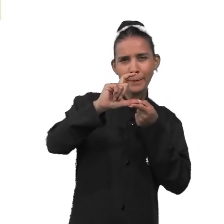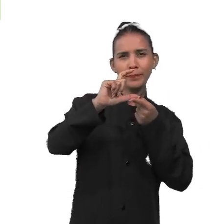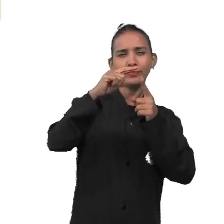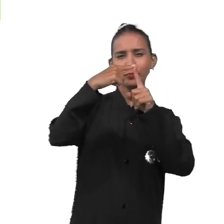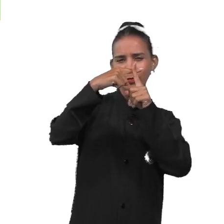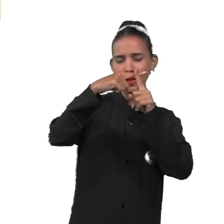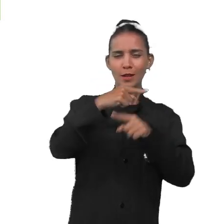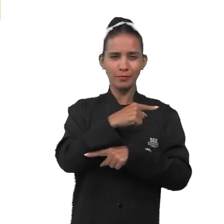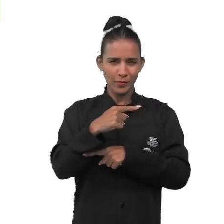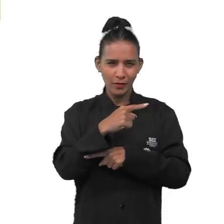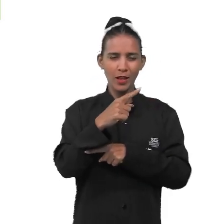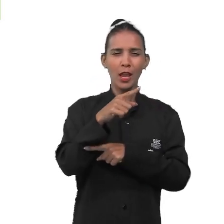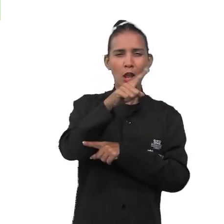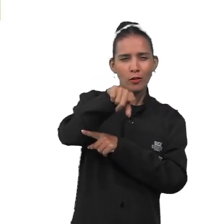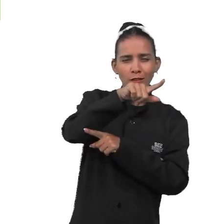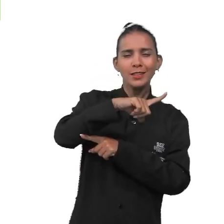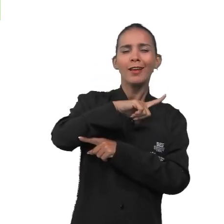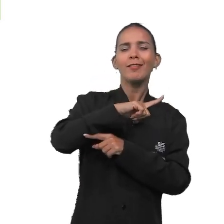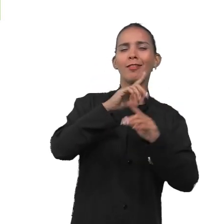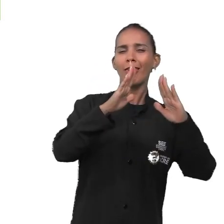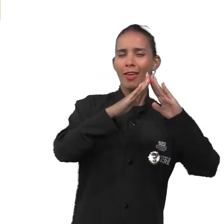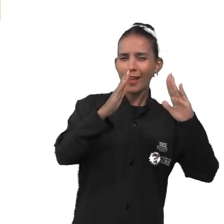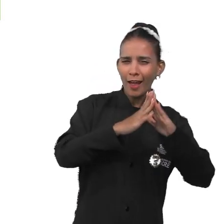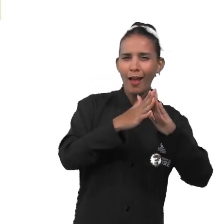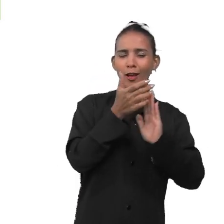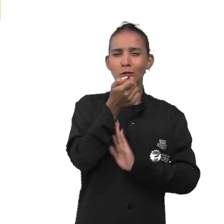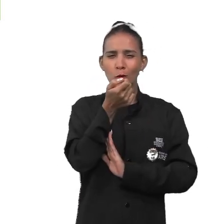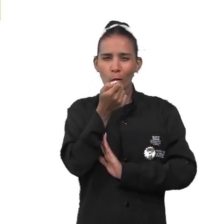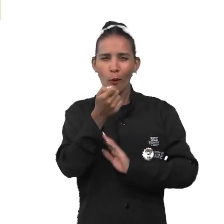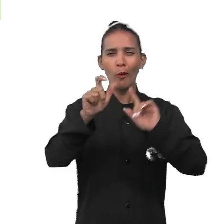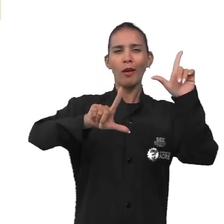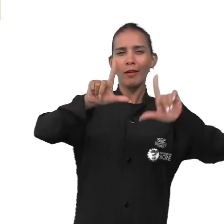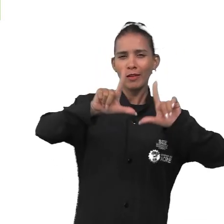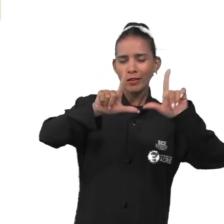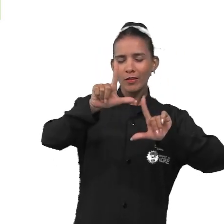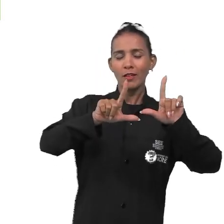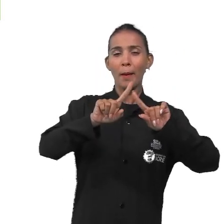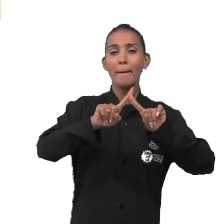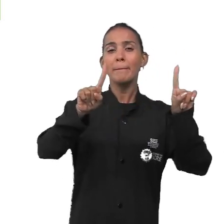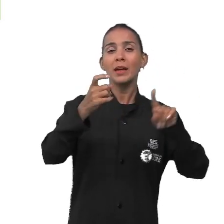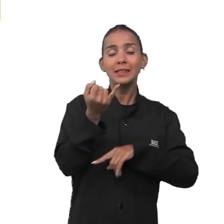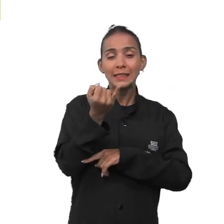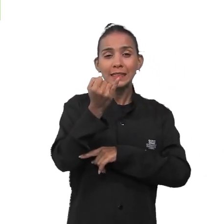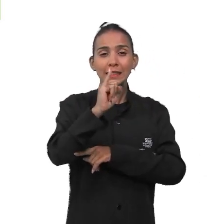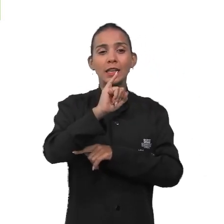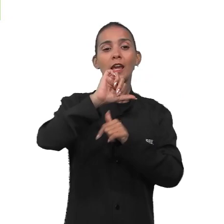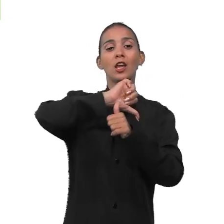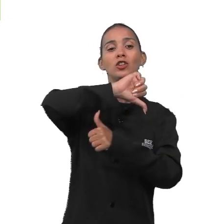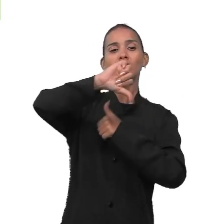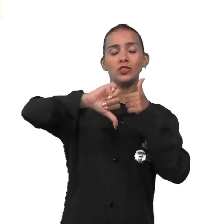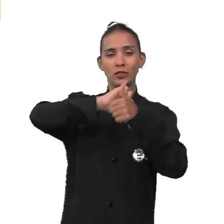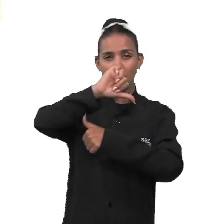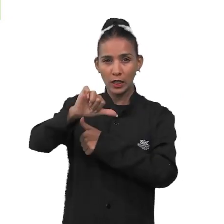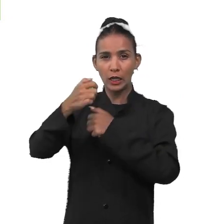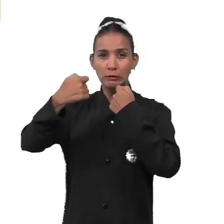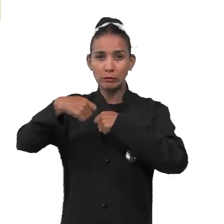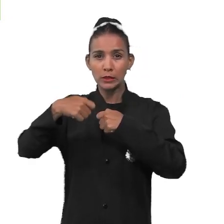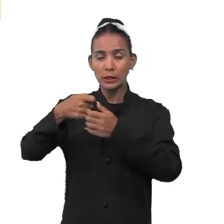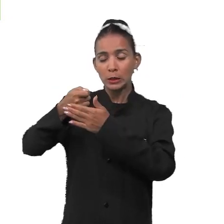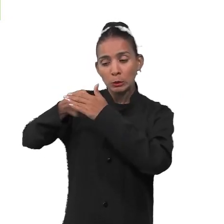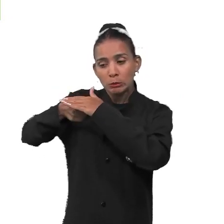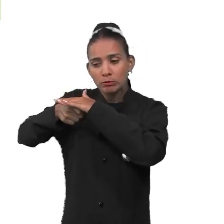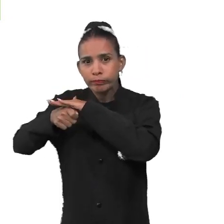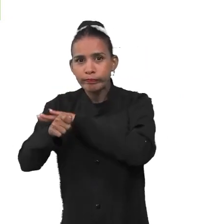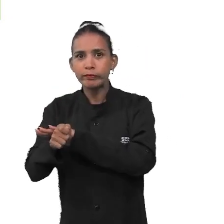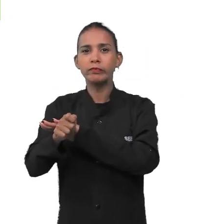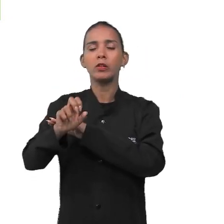remoto da sua televisão, do ar-condicionado. Agora, quando esse processo de corrente elétrica ele acontece de uma maneira forçada, onde eu tenho ali